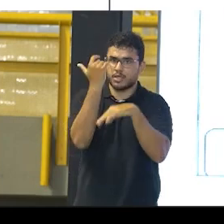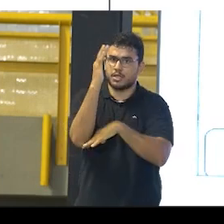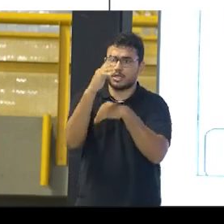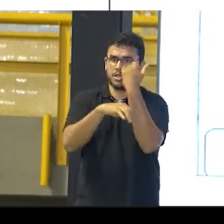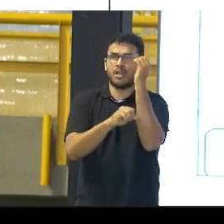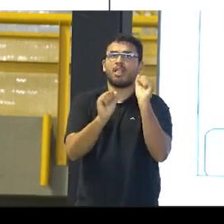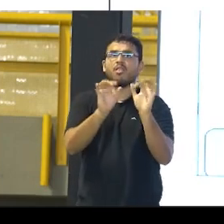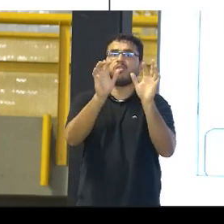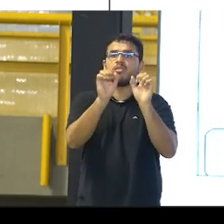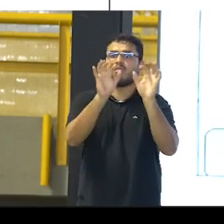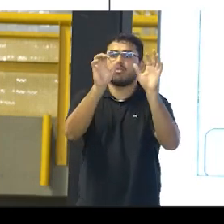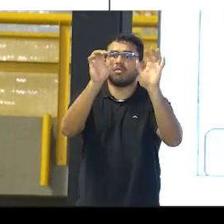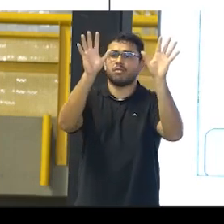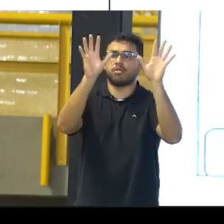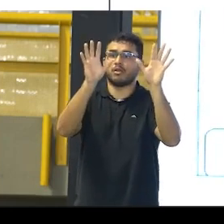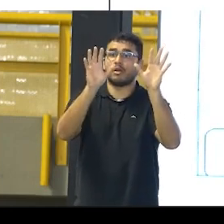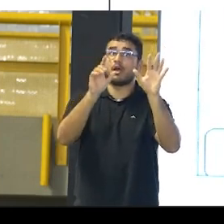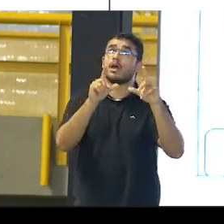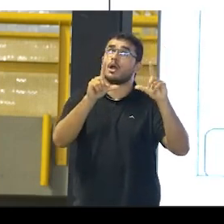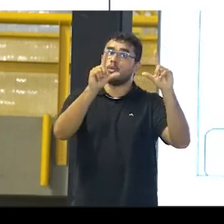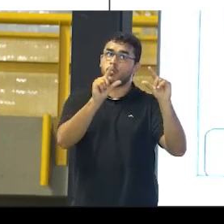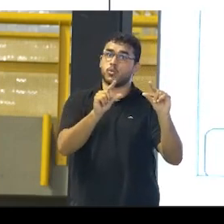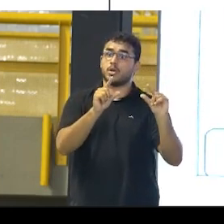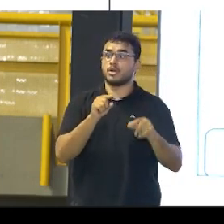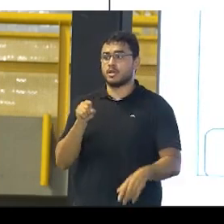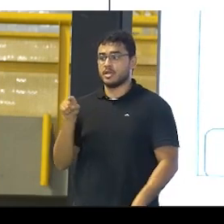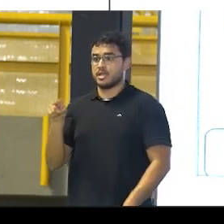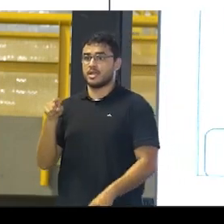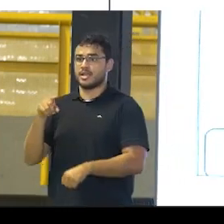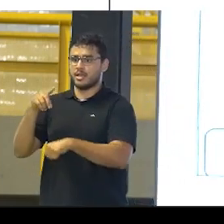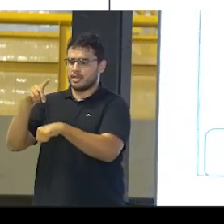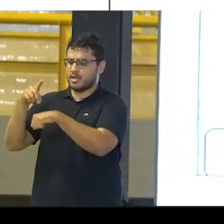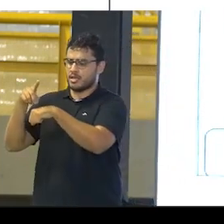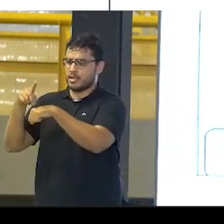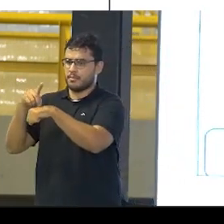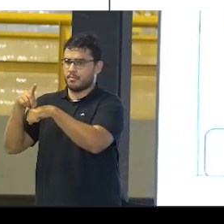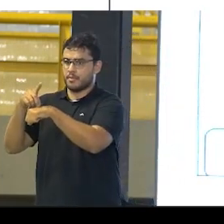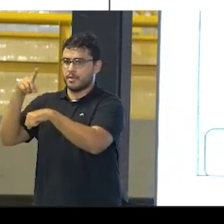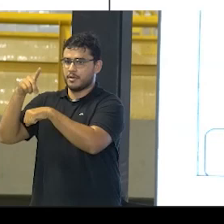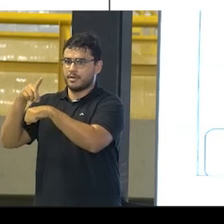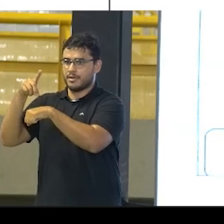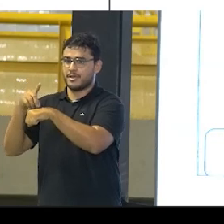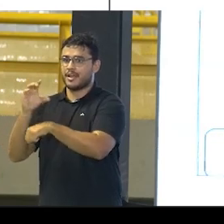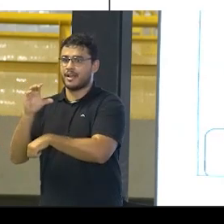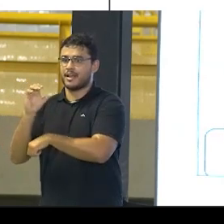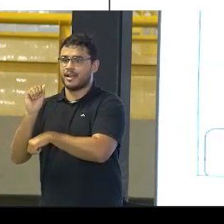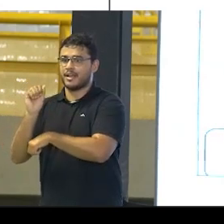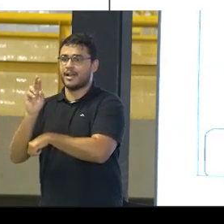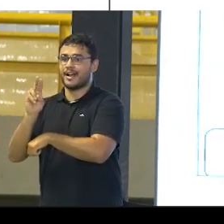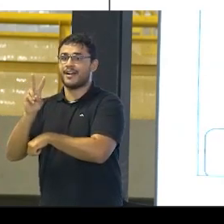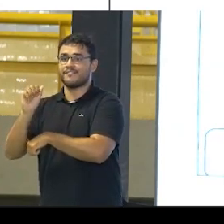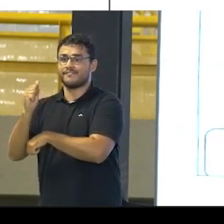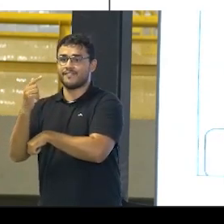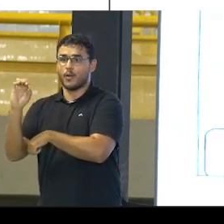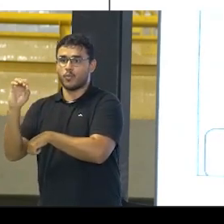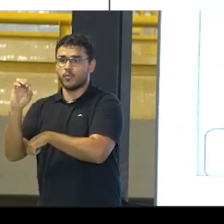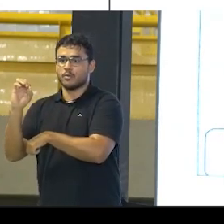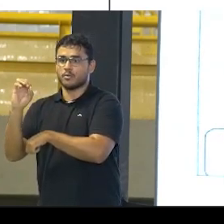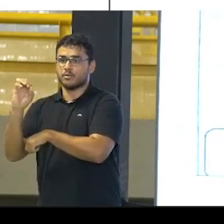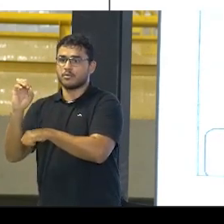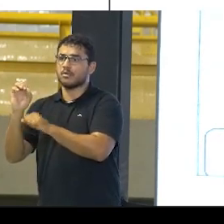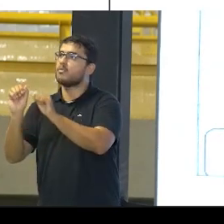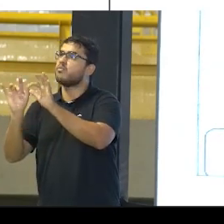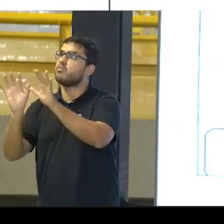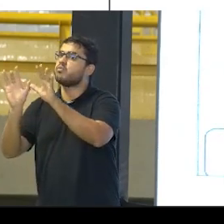disso, é mais fácil de você transportar, é sólido, aliás, é líquido, o carvão é sólido, e além